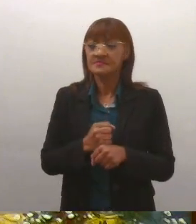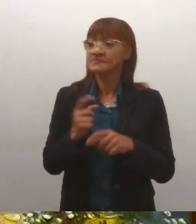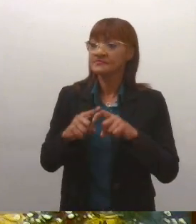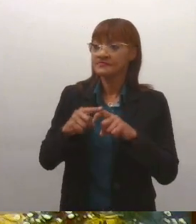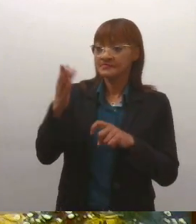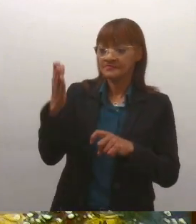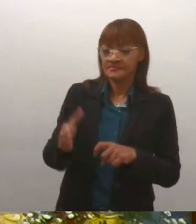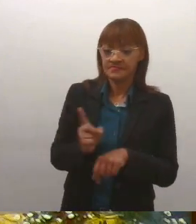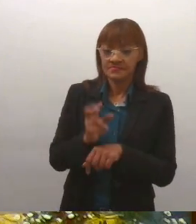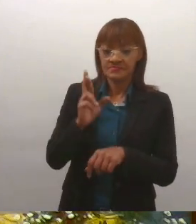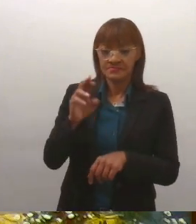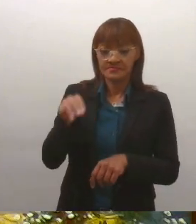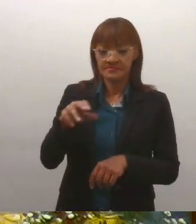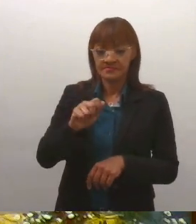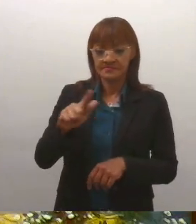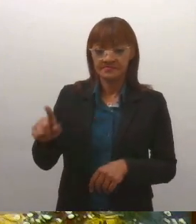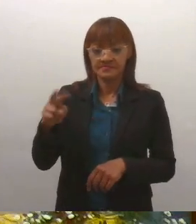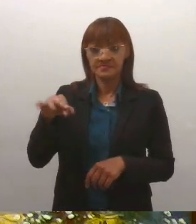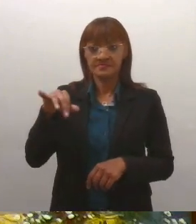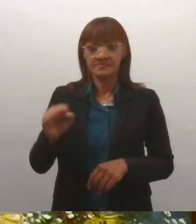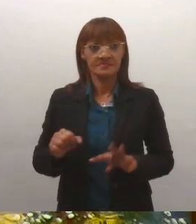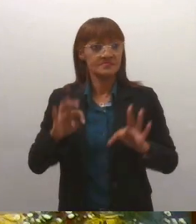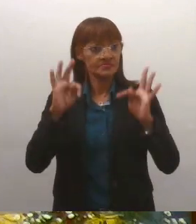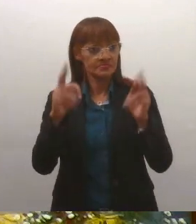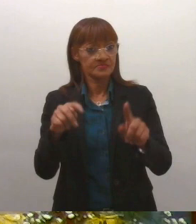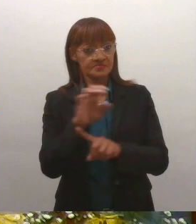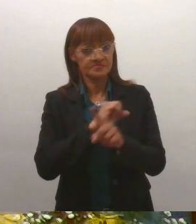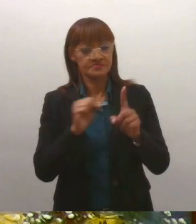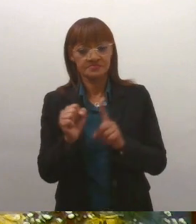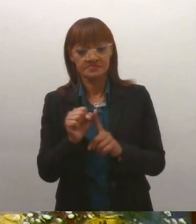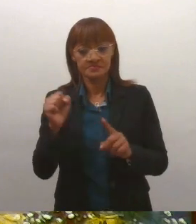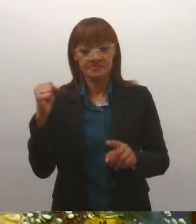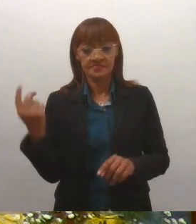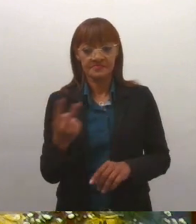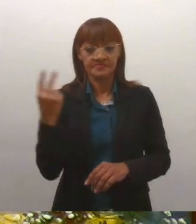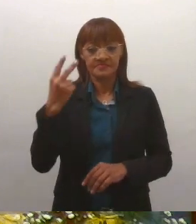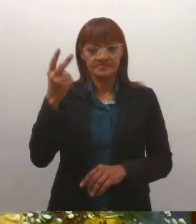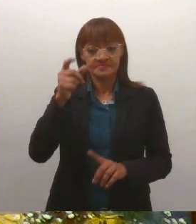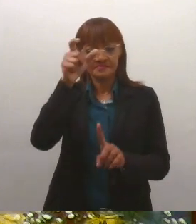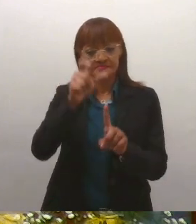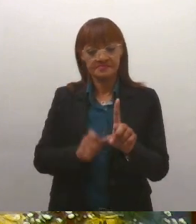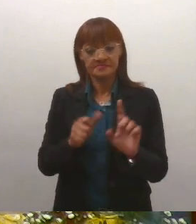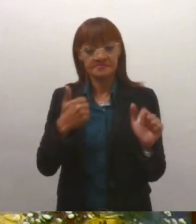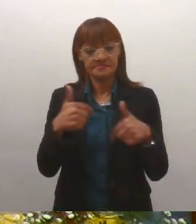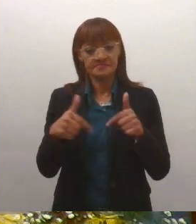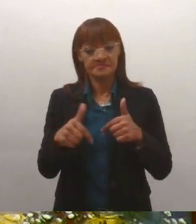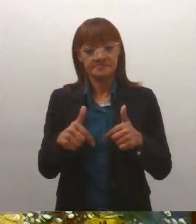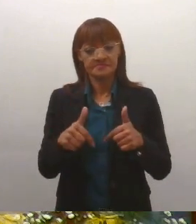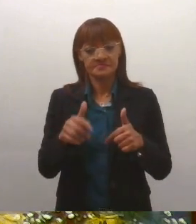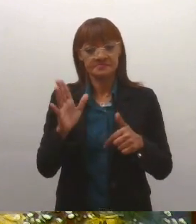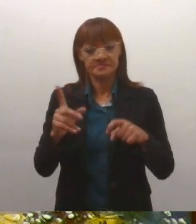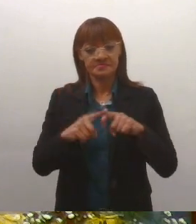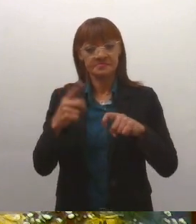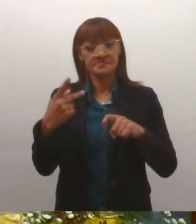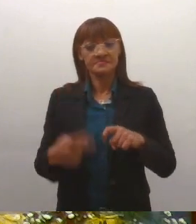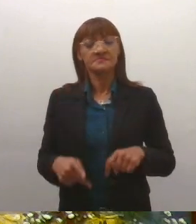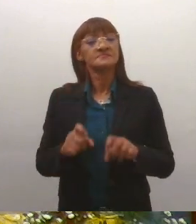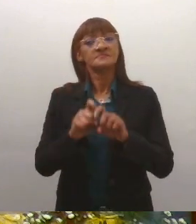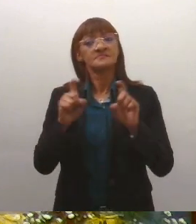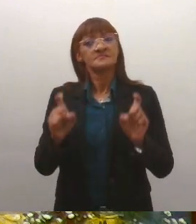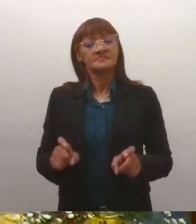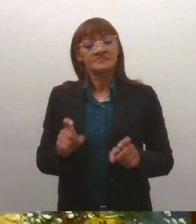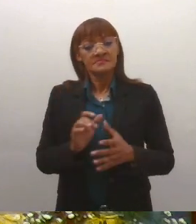sociedade em geral, por desempenhar um excelente trabalho na função de médico ginecologista obstetra há mais de